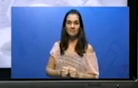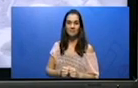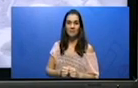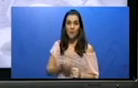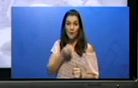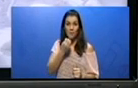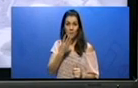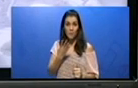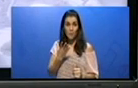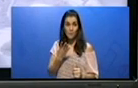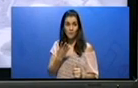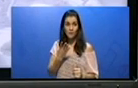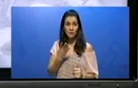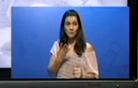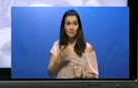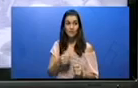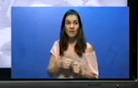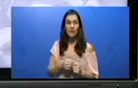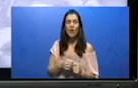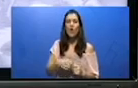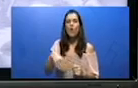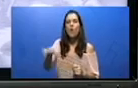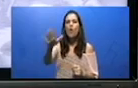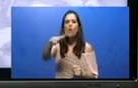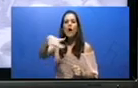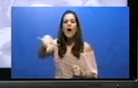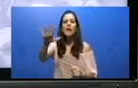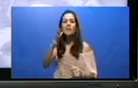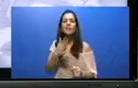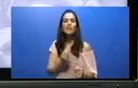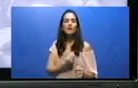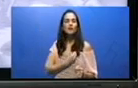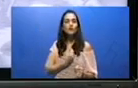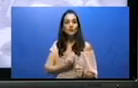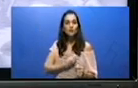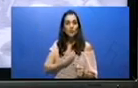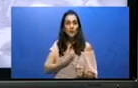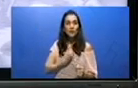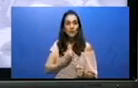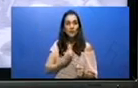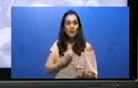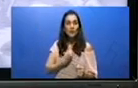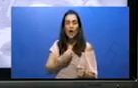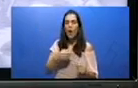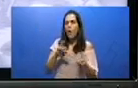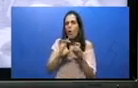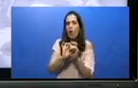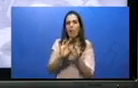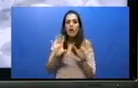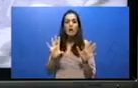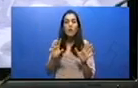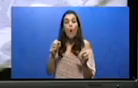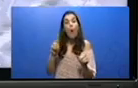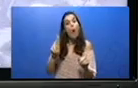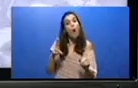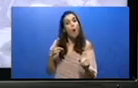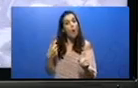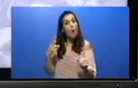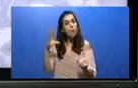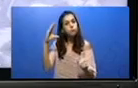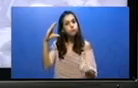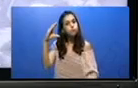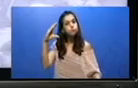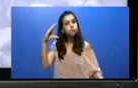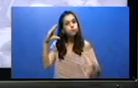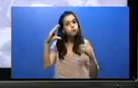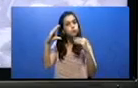Bom, o hábitat desses animais, ou vida livre ou parasitários, parasitando outro ser vivo. Vida livre,